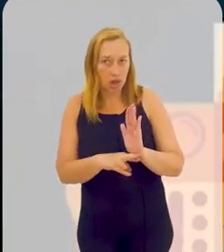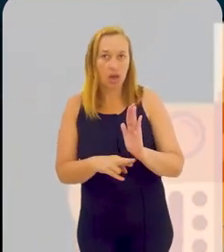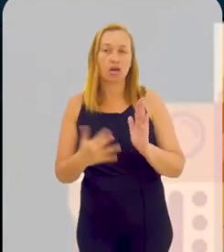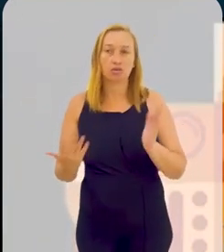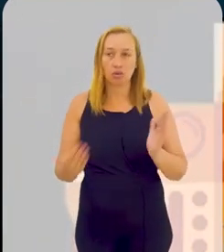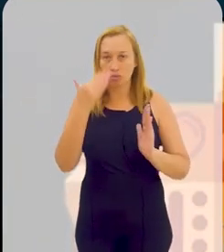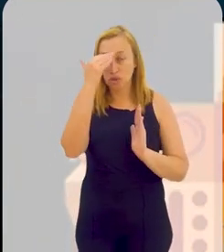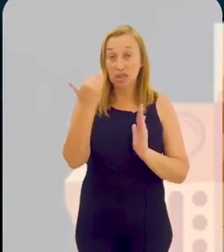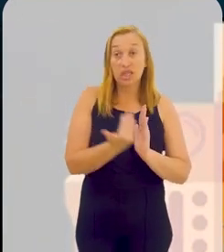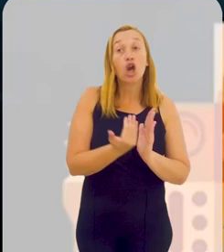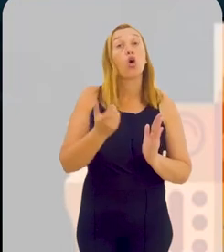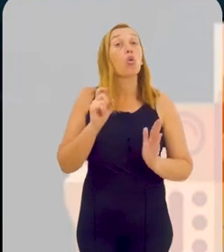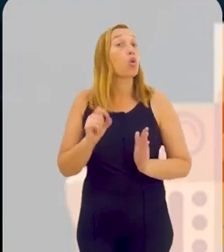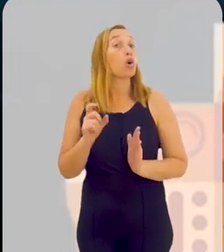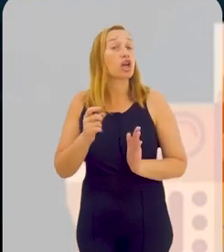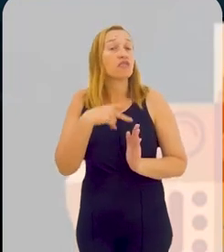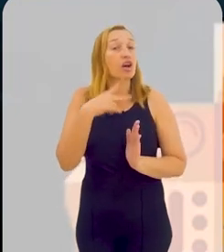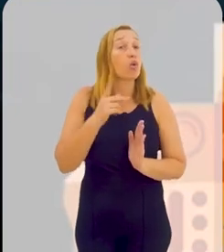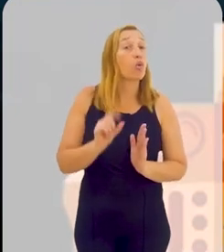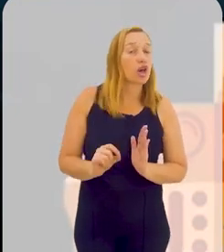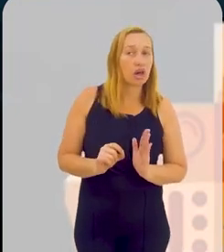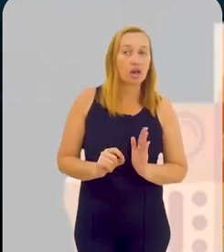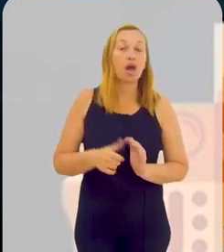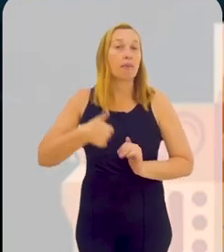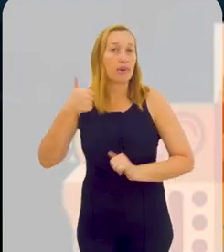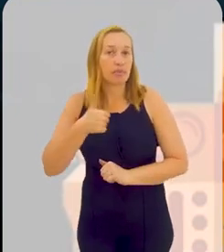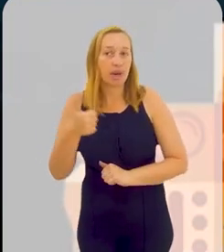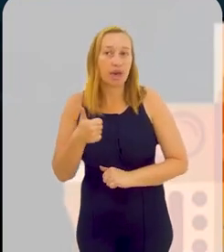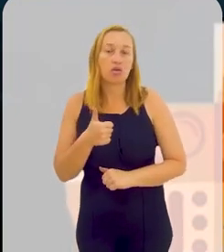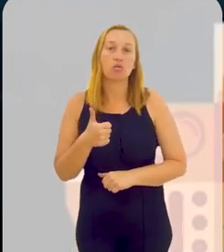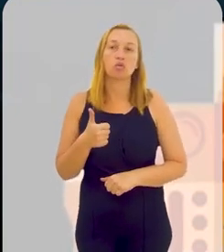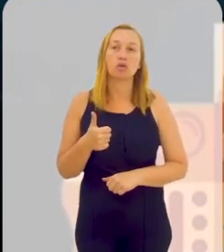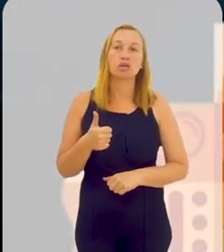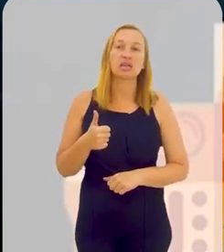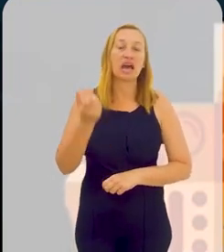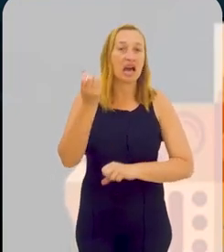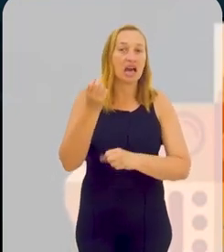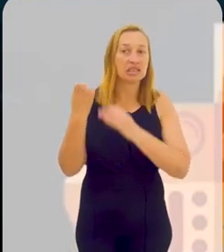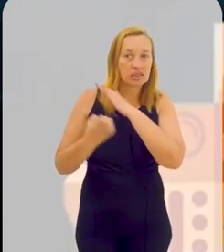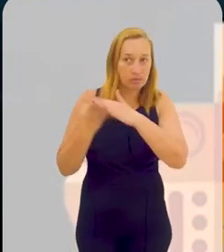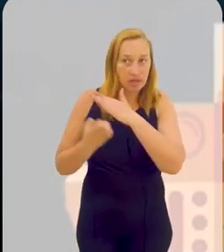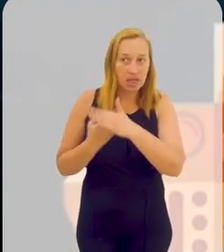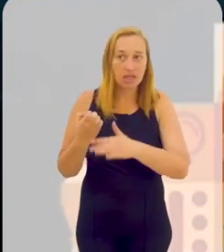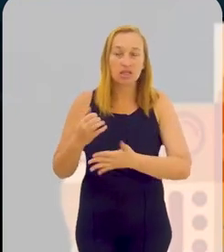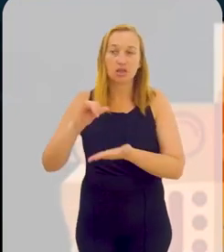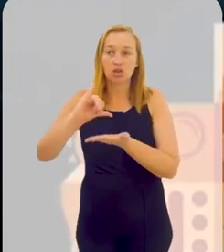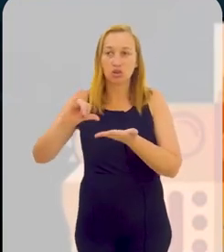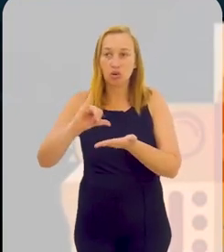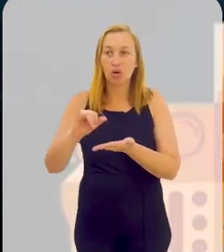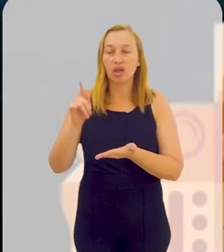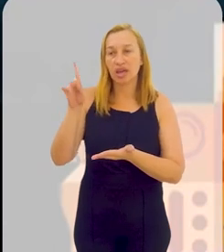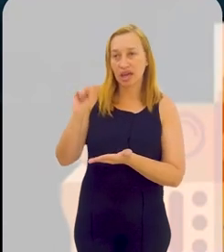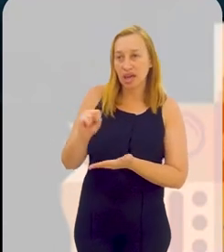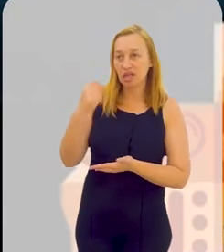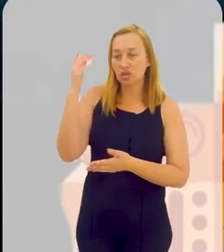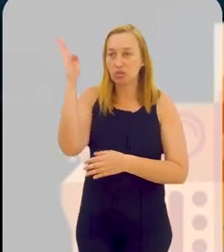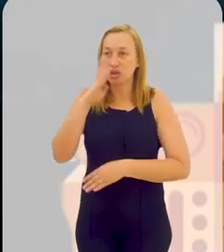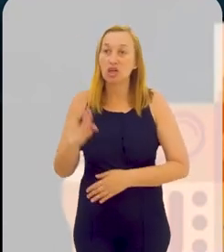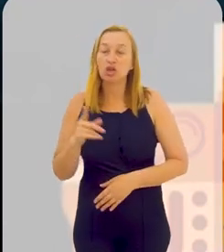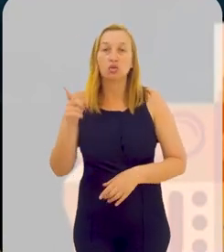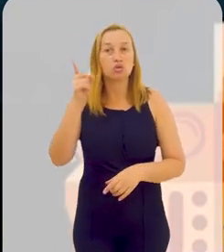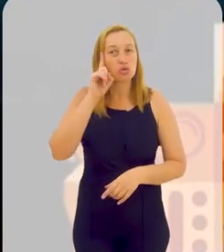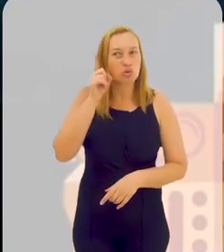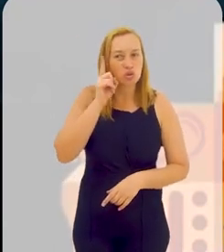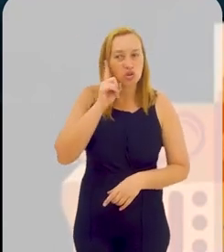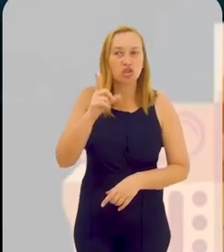né? E o que, a gente fala? A gente diz o seguinte: primeiro, eu acho que as empresas, o setor de óleo e gás no Brasil,